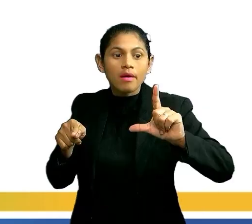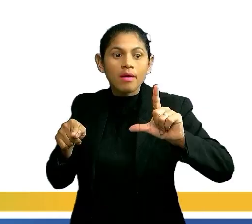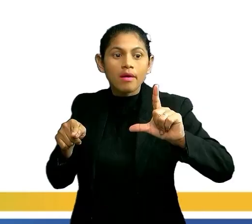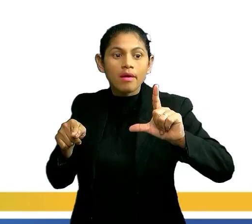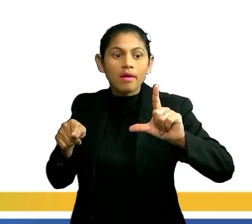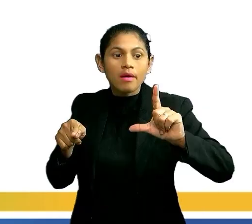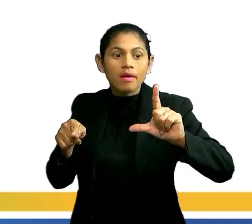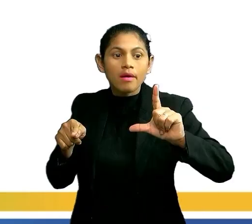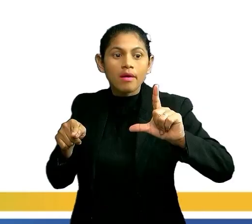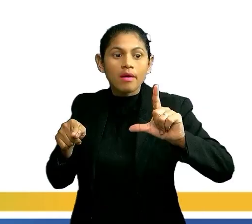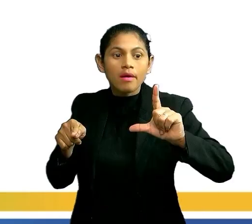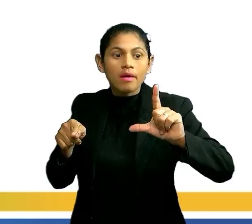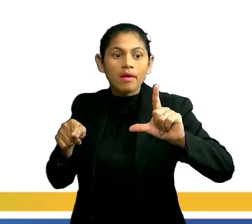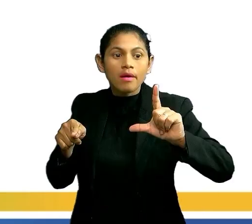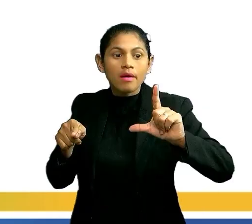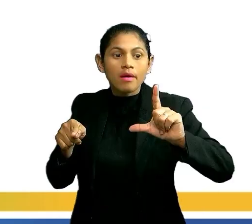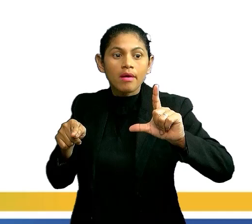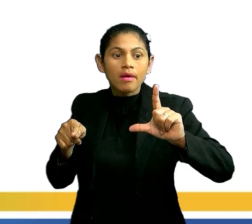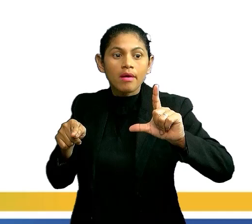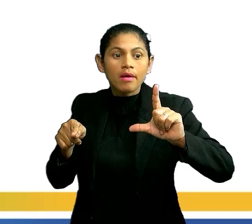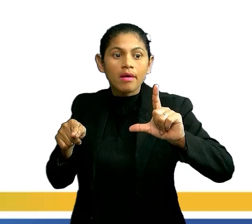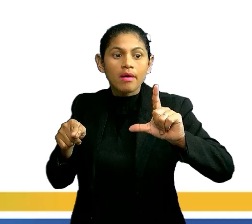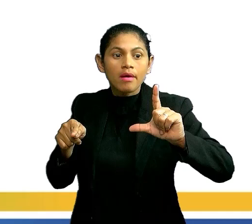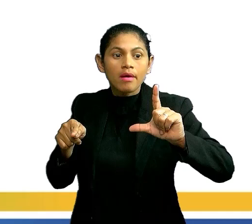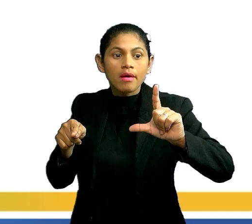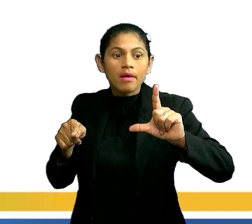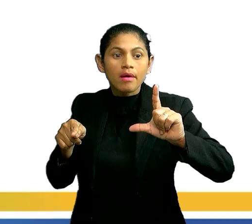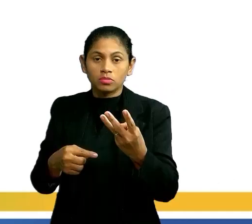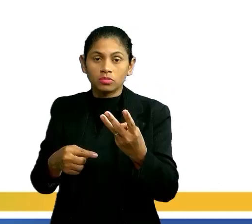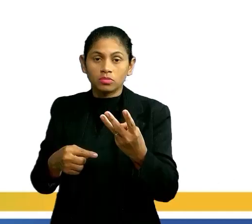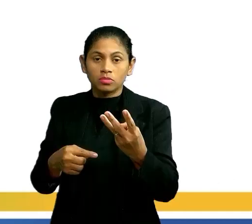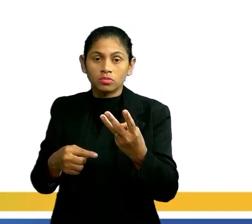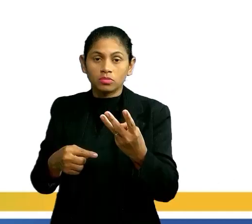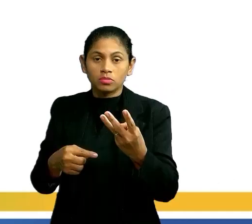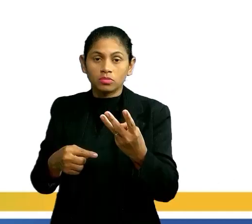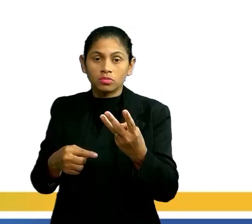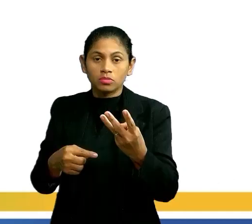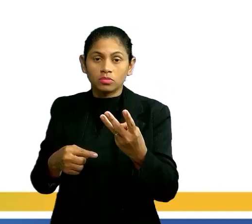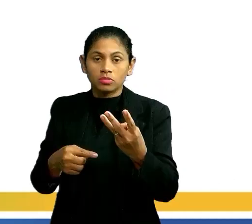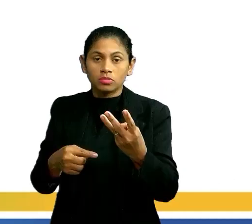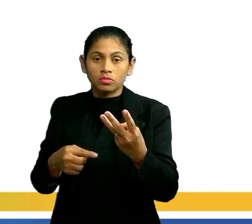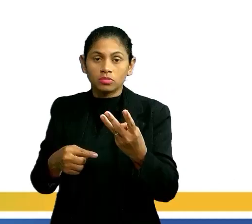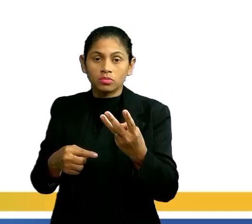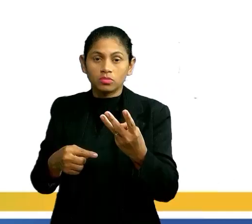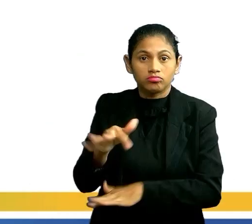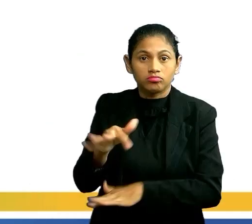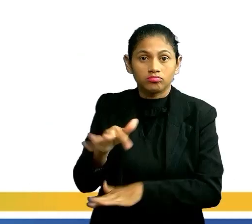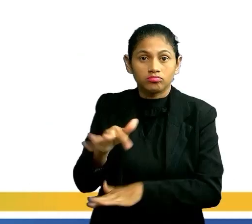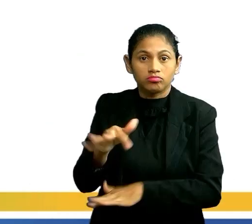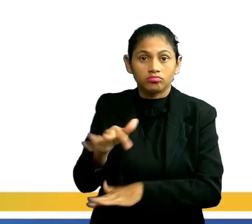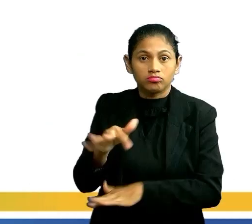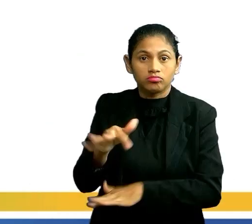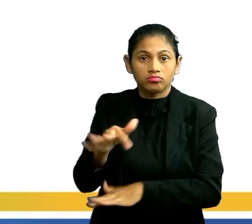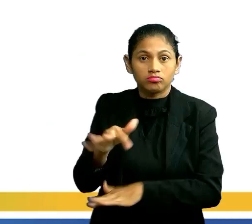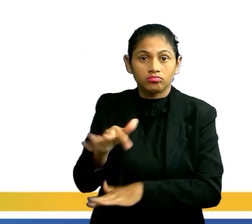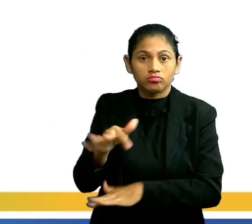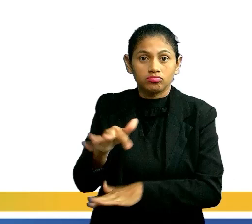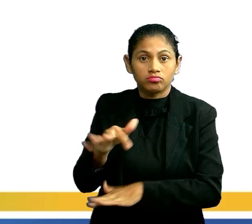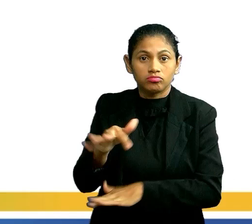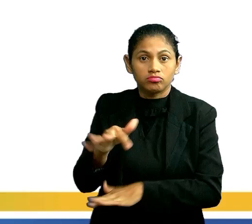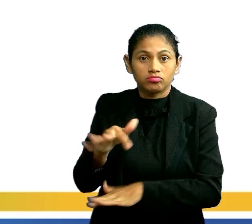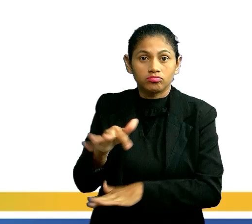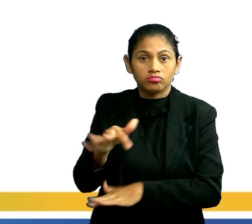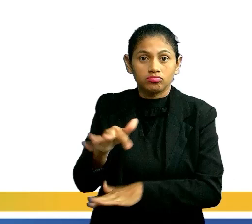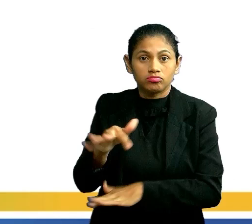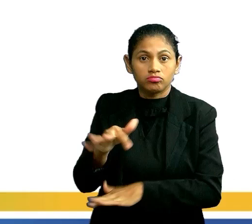aqui é volume. Vai multiplicar cruzado, 5 vezes x é 5x, 750 vezes 1 é